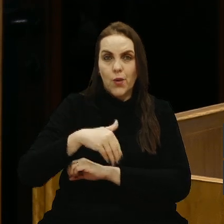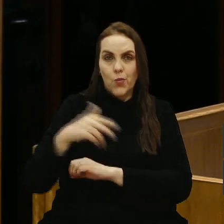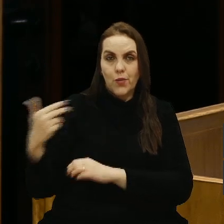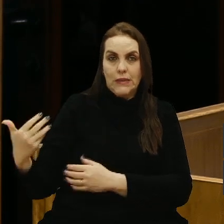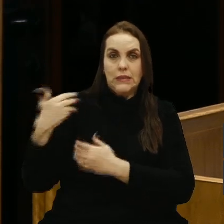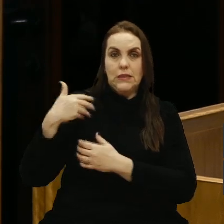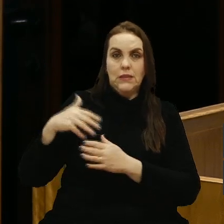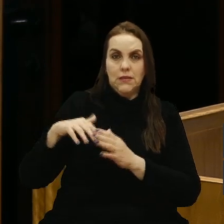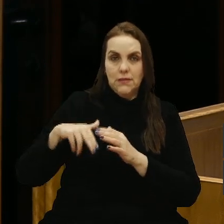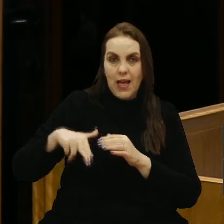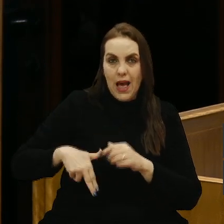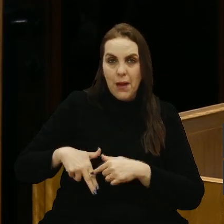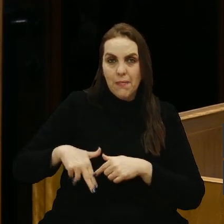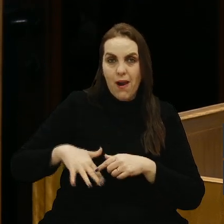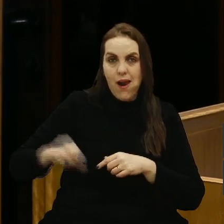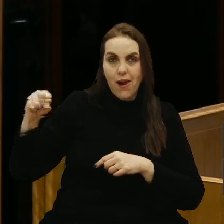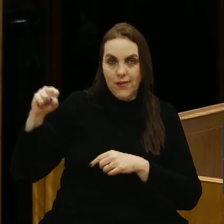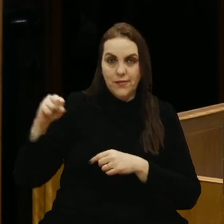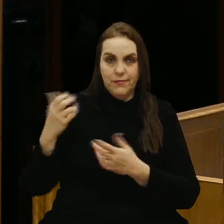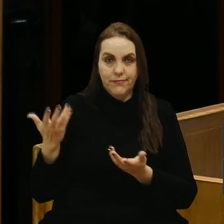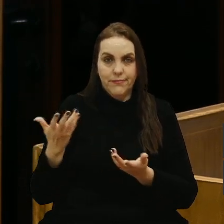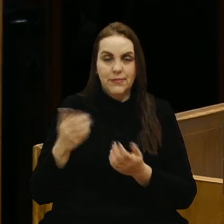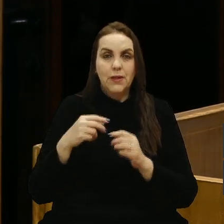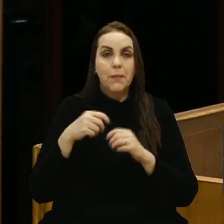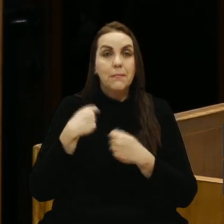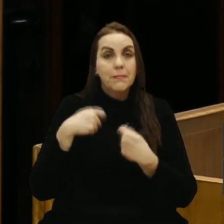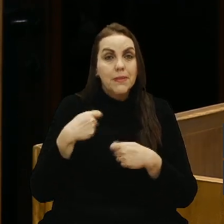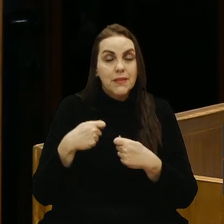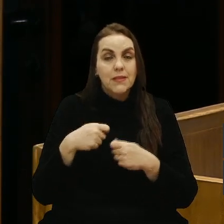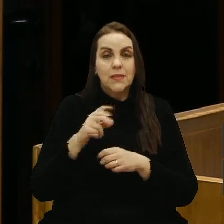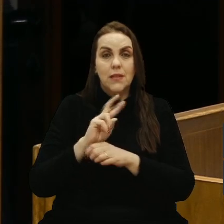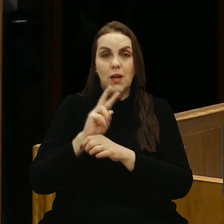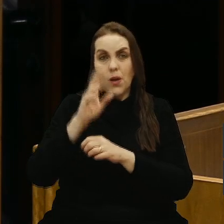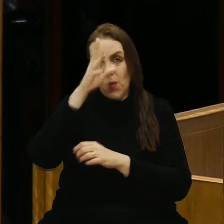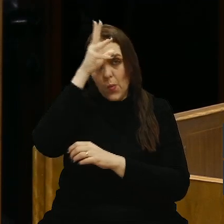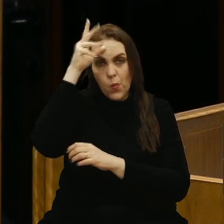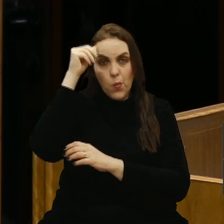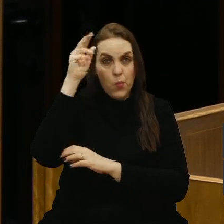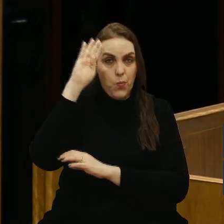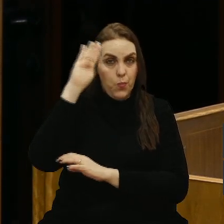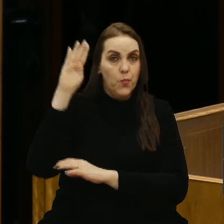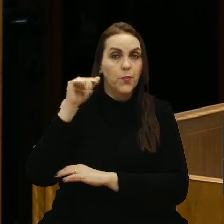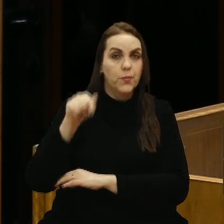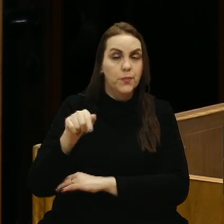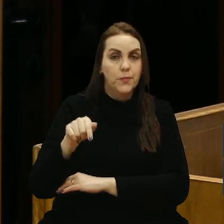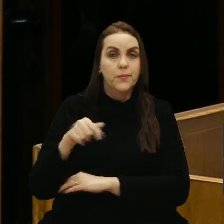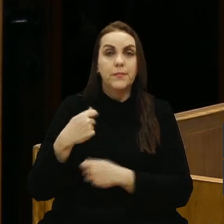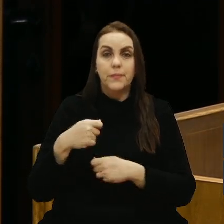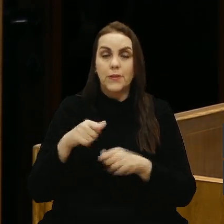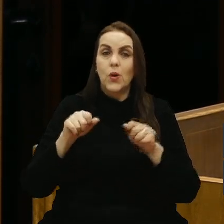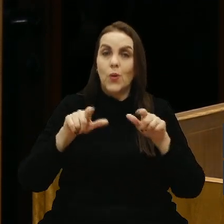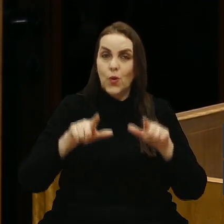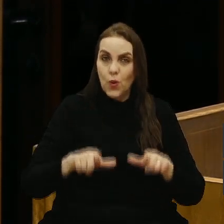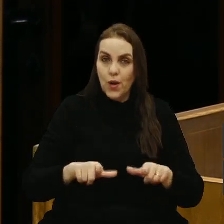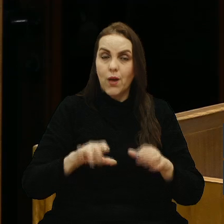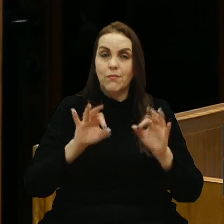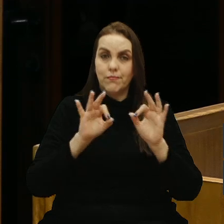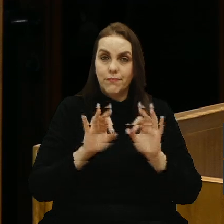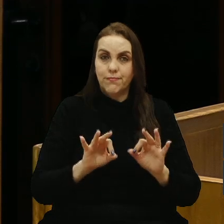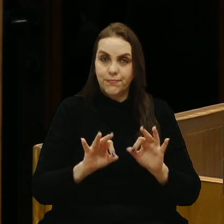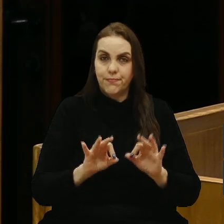precisamos que estes agentes municipais, estes guardas municipais, estejam em um local